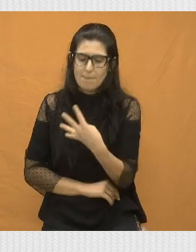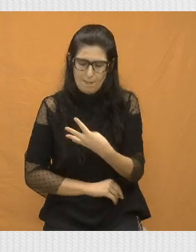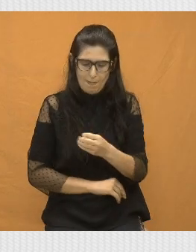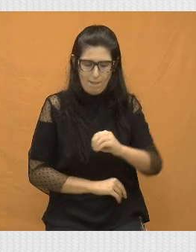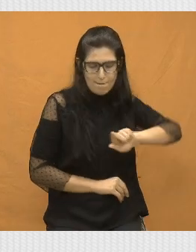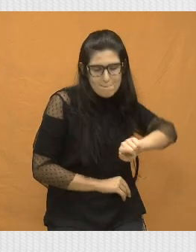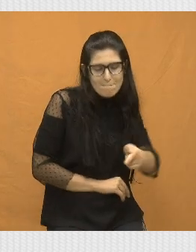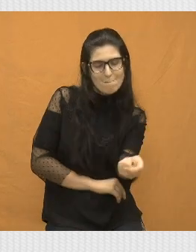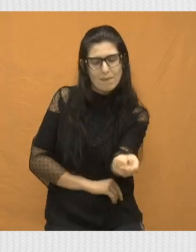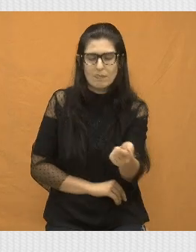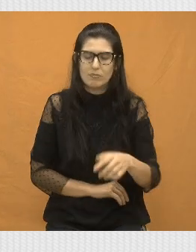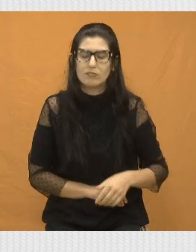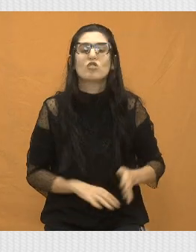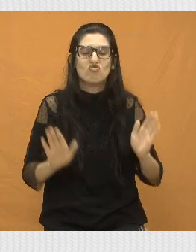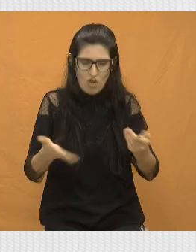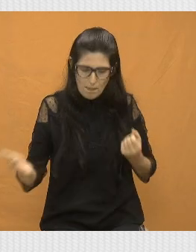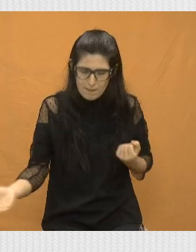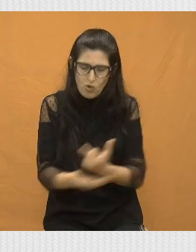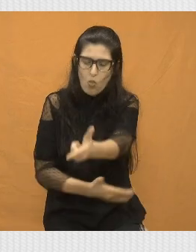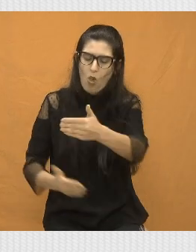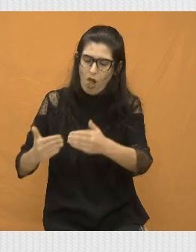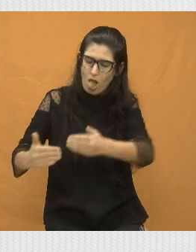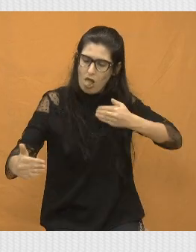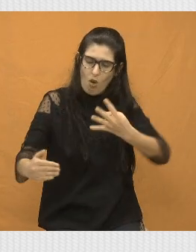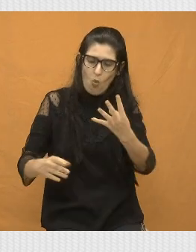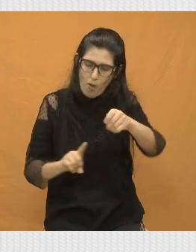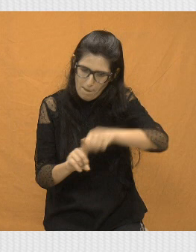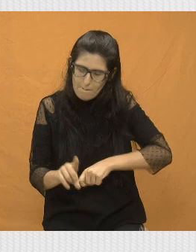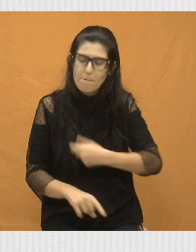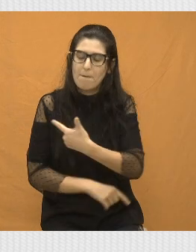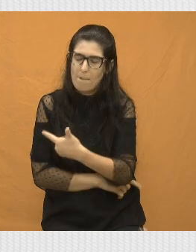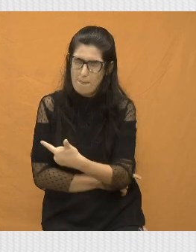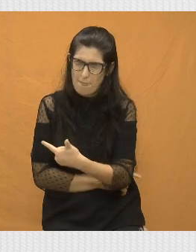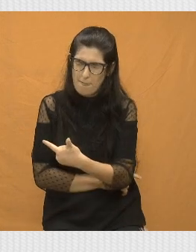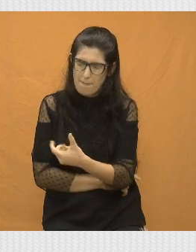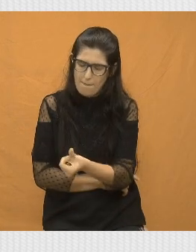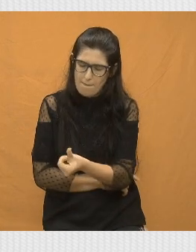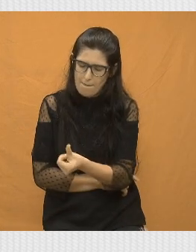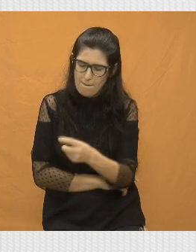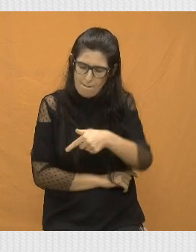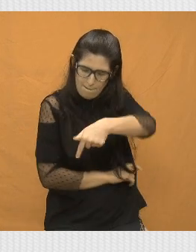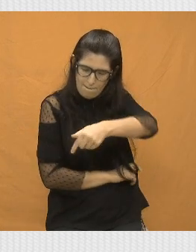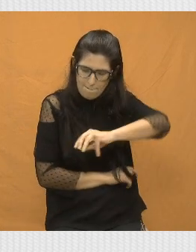1.260.040.000 e liquidado até o primeiro quadrimestre